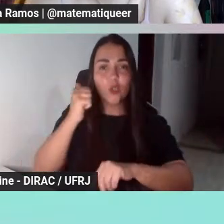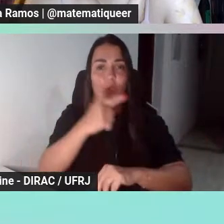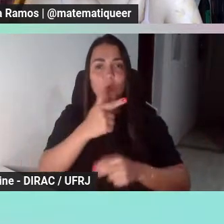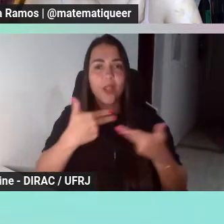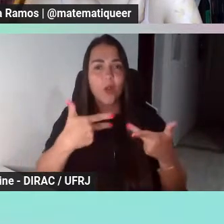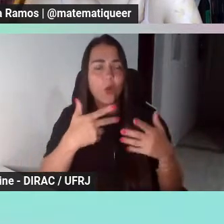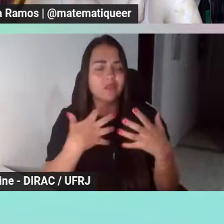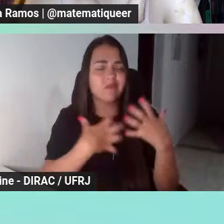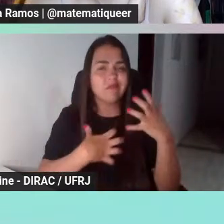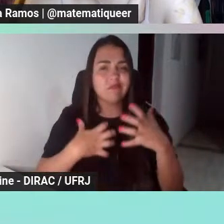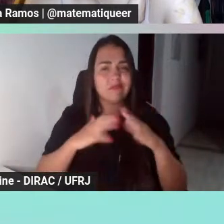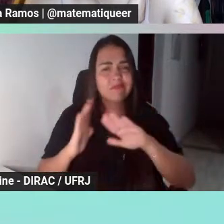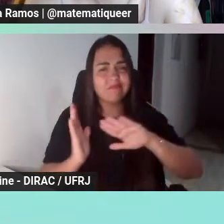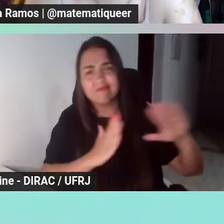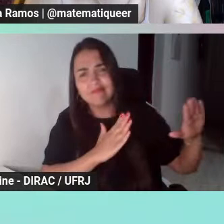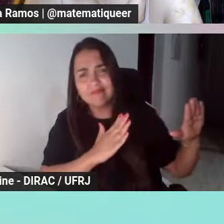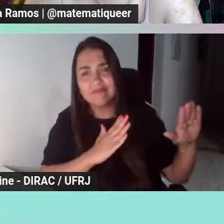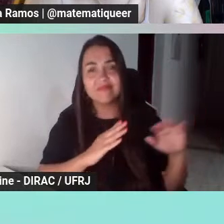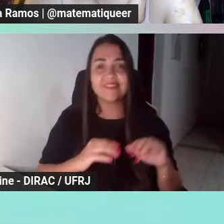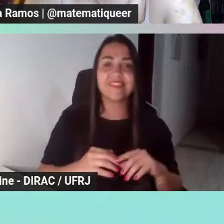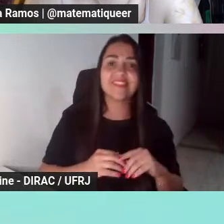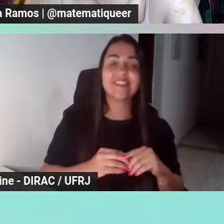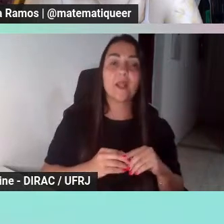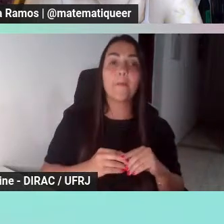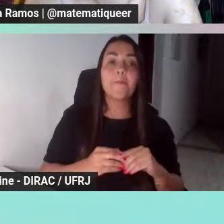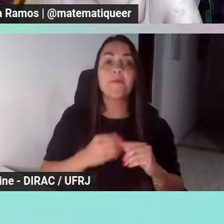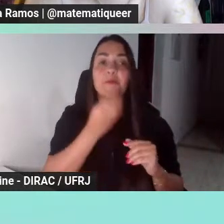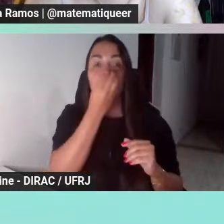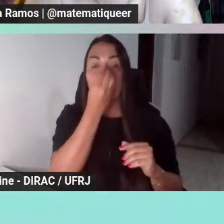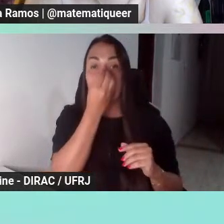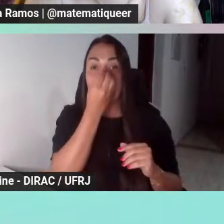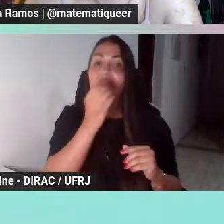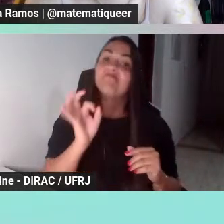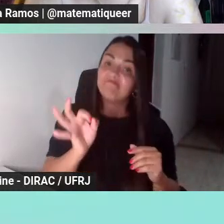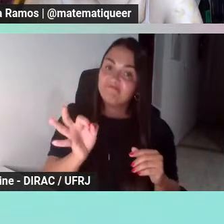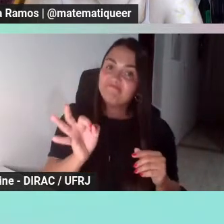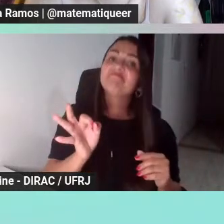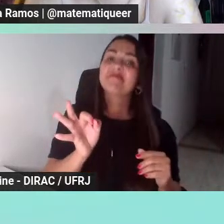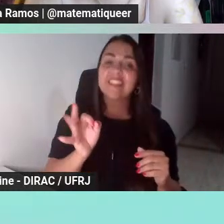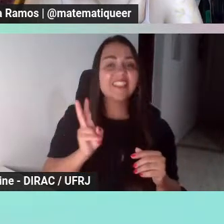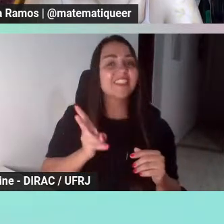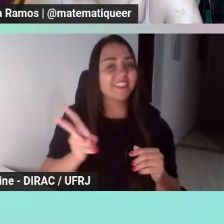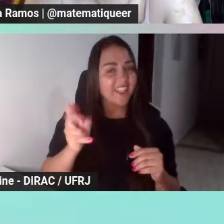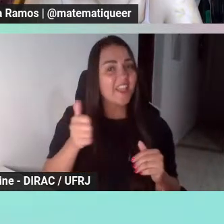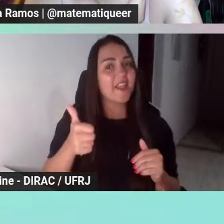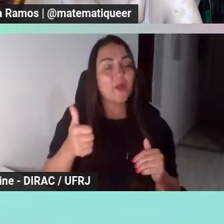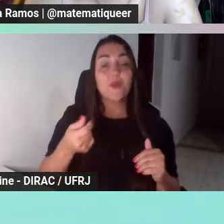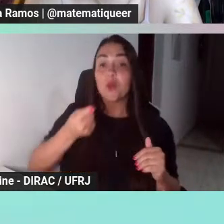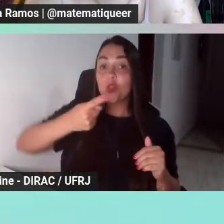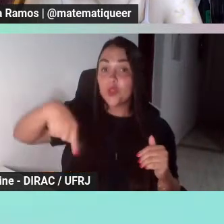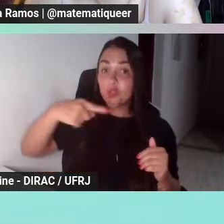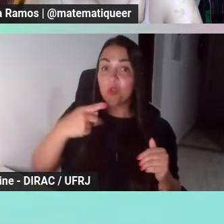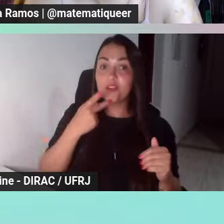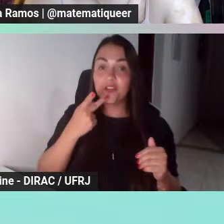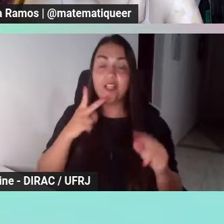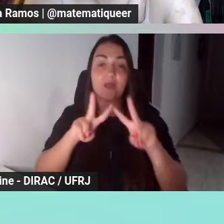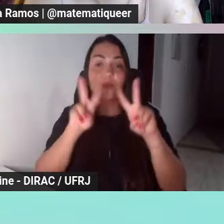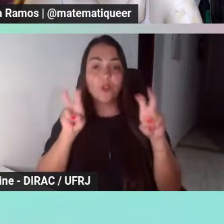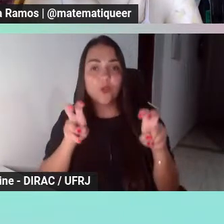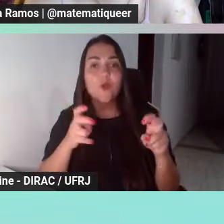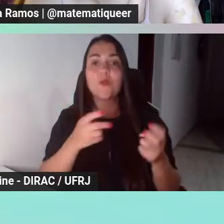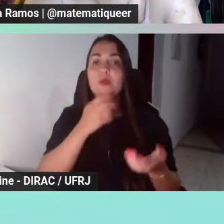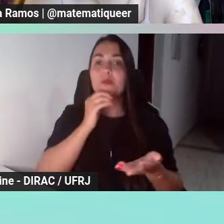nos angustia. E eu vou dizer assim, é sempre. E olha, todas nós falamos de nossos companheiros,